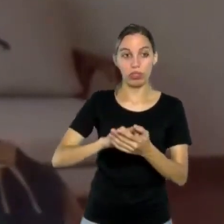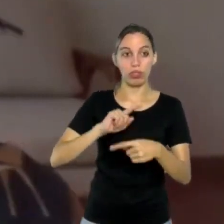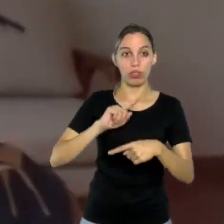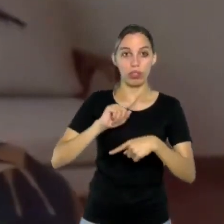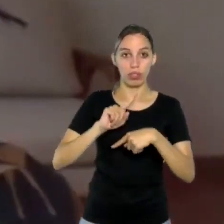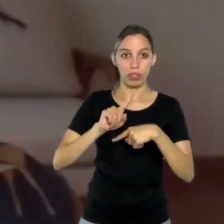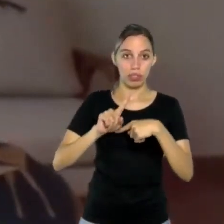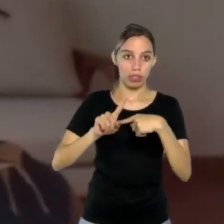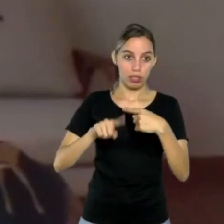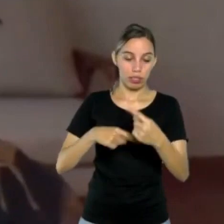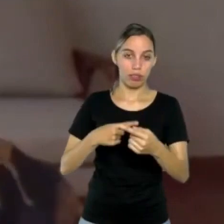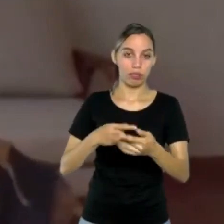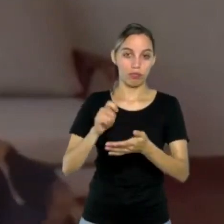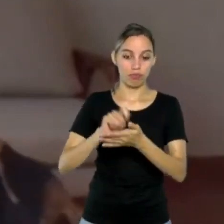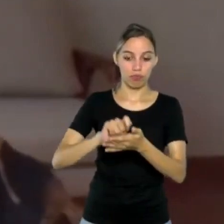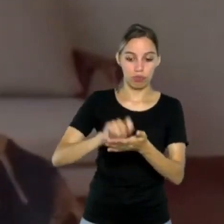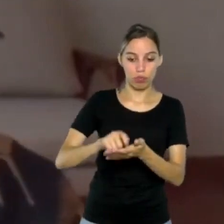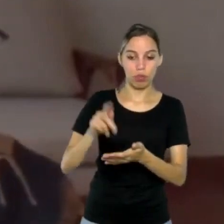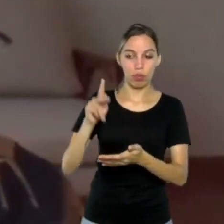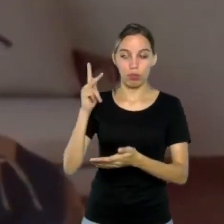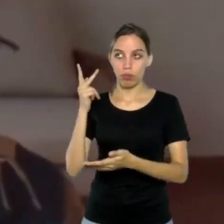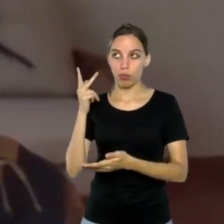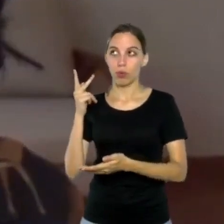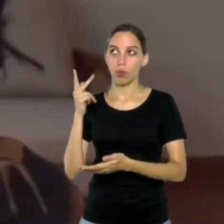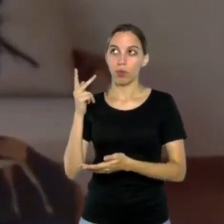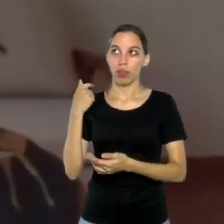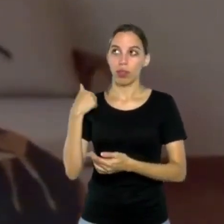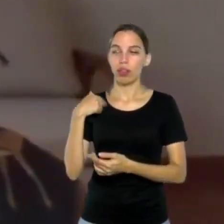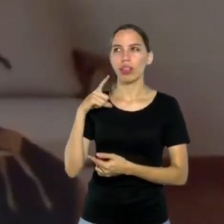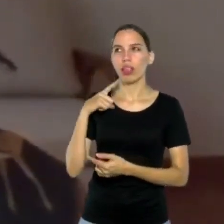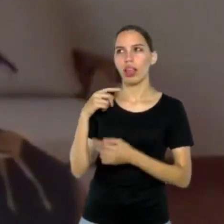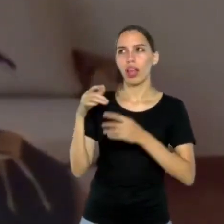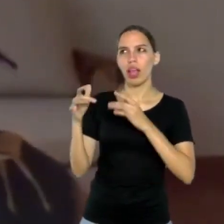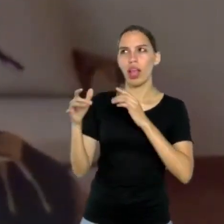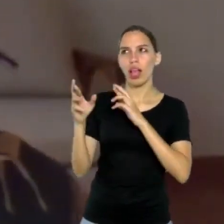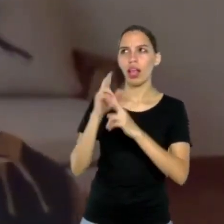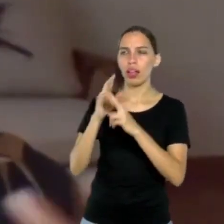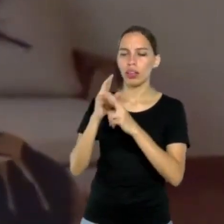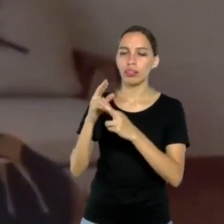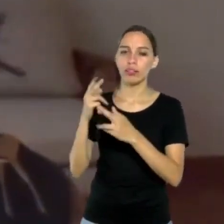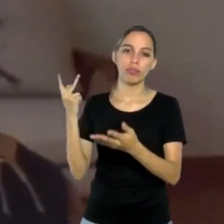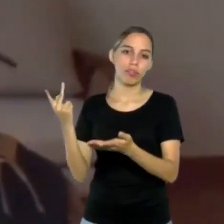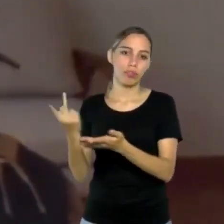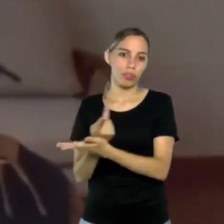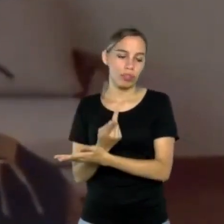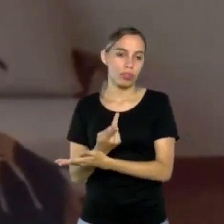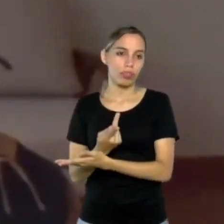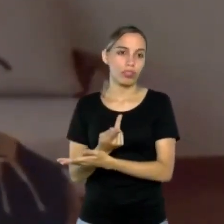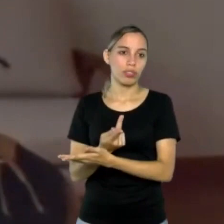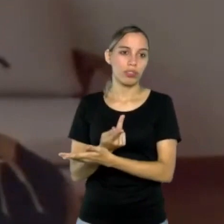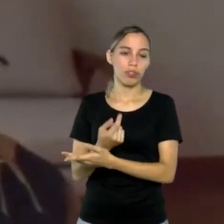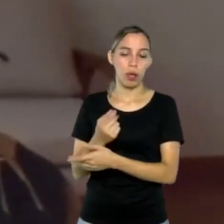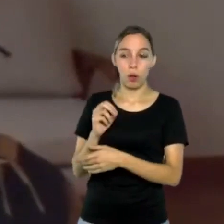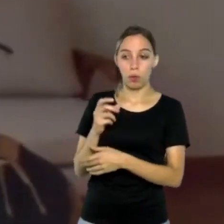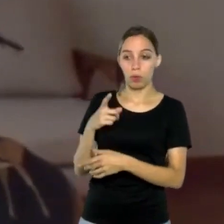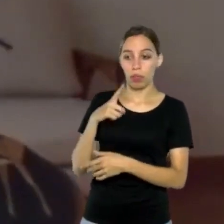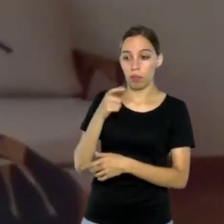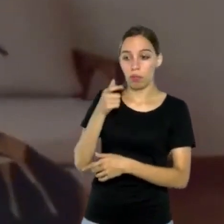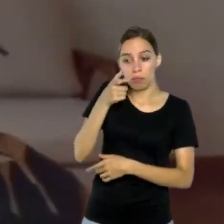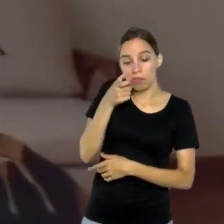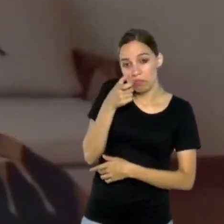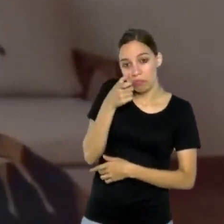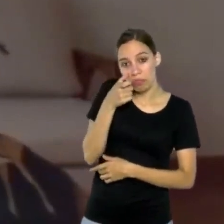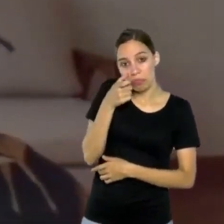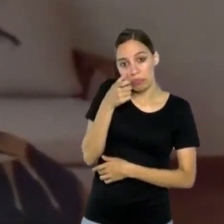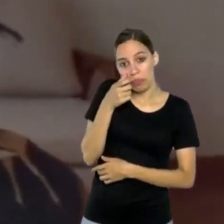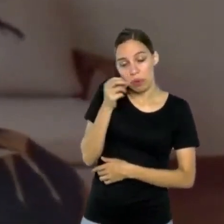um momento, com uma história, com alguma coisa que está me interessando, uma questão que me interessa, né, alguma coisa que